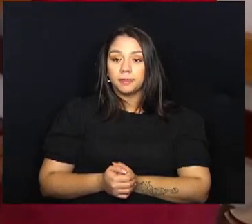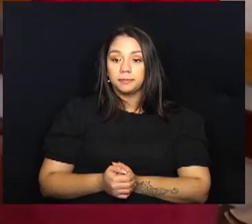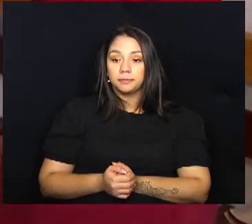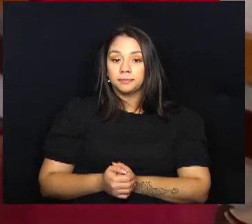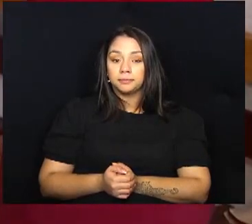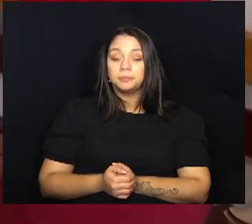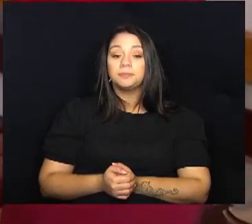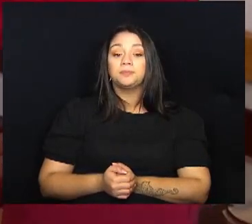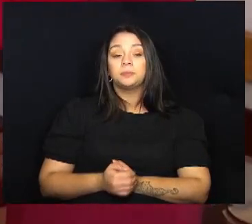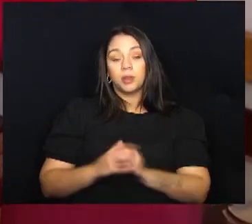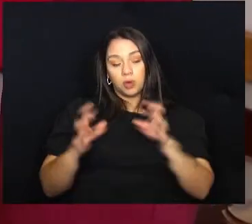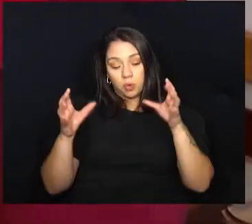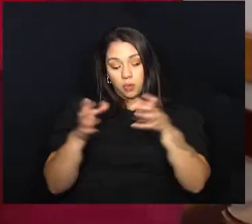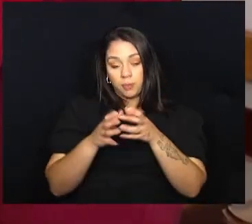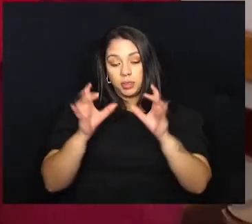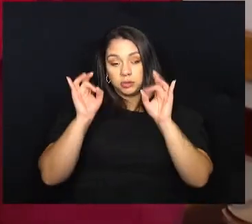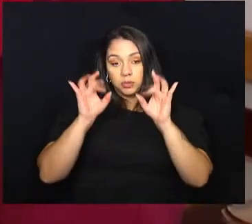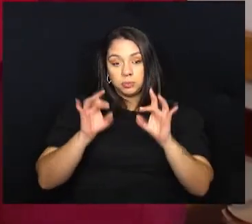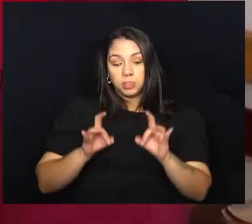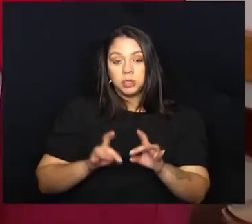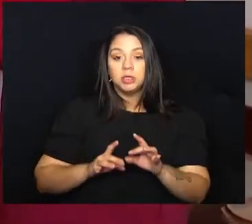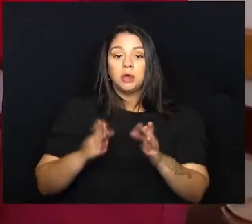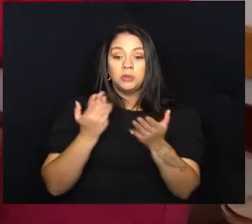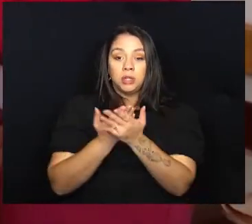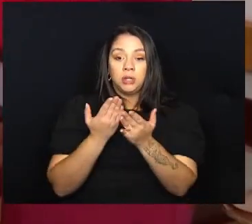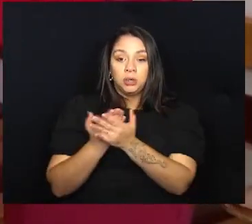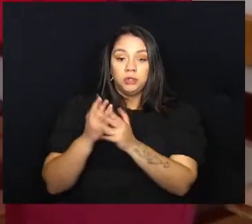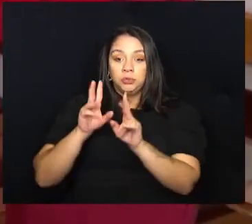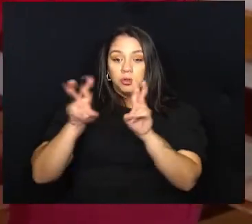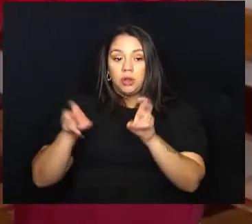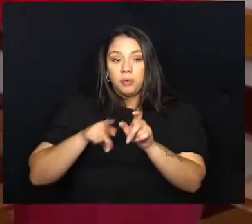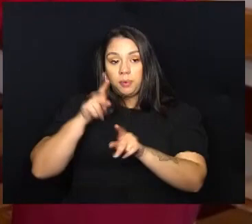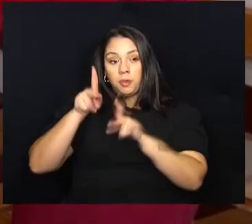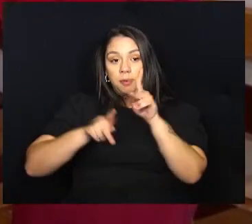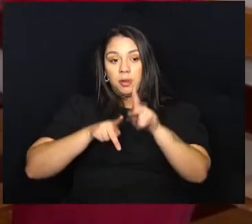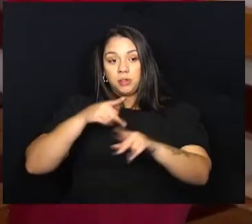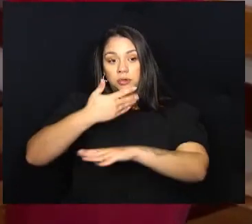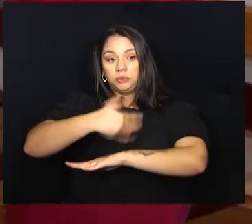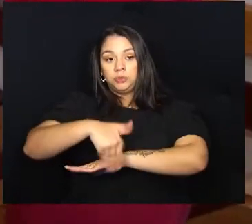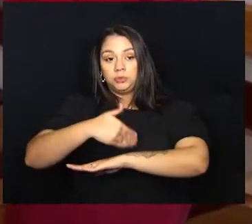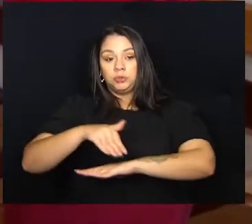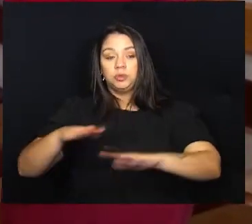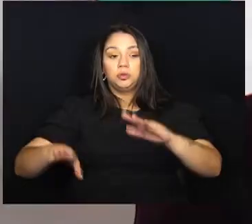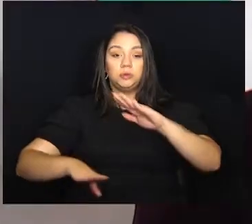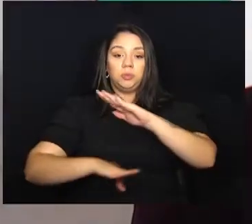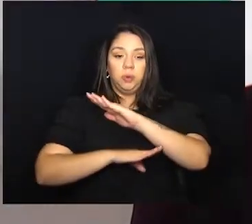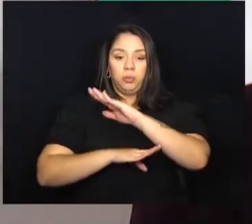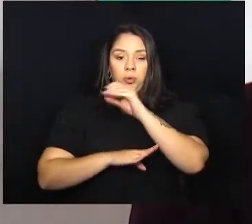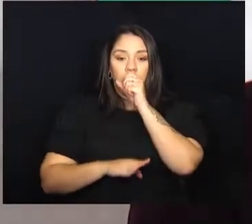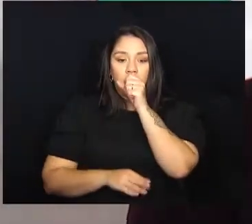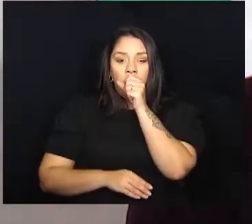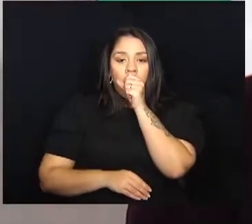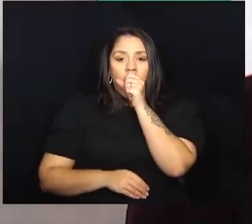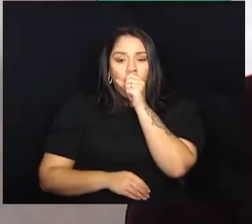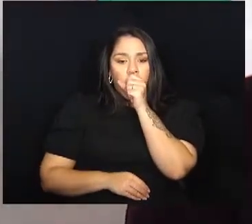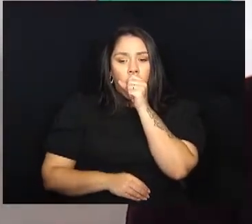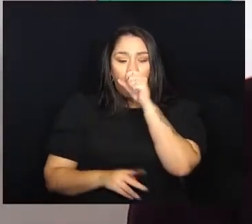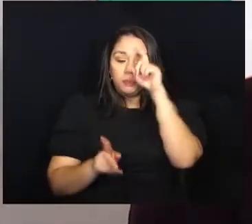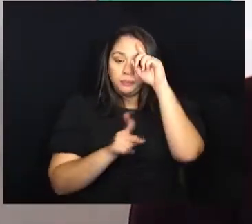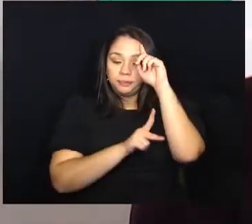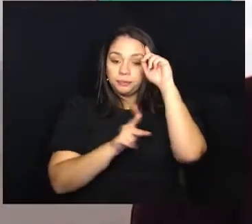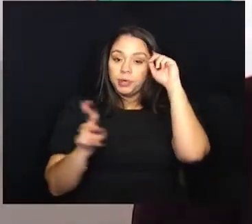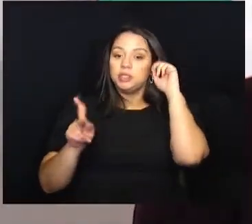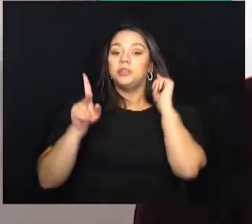A Comissão Especial de Estudos sobre a População em Situação de Rua da Câmara Municipal de Campinas, presidida pelo